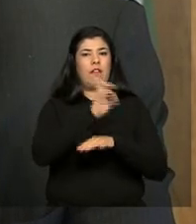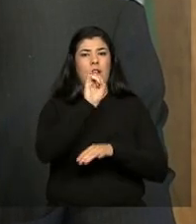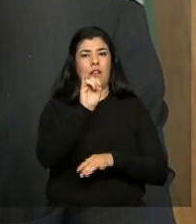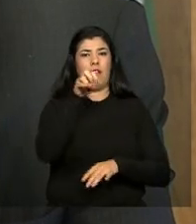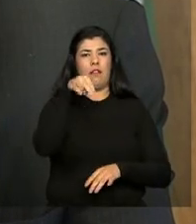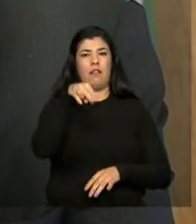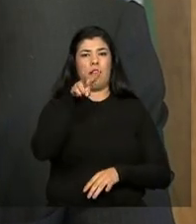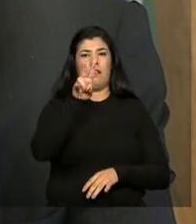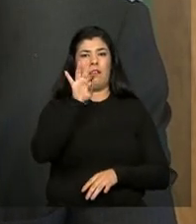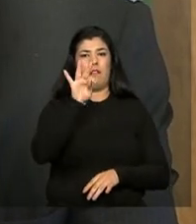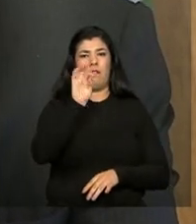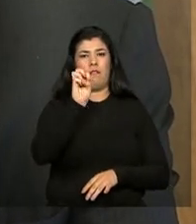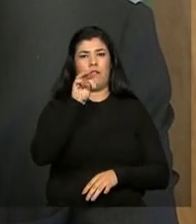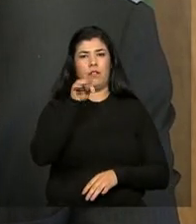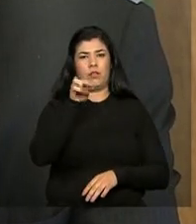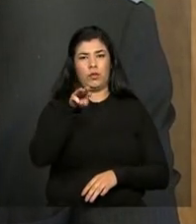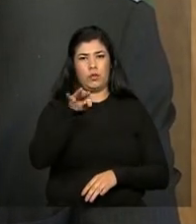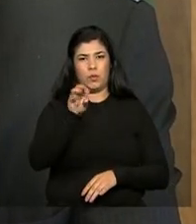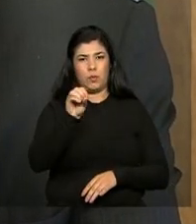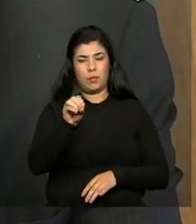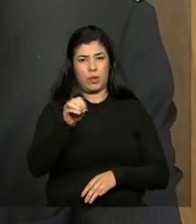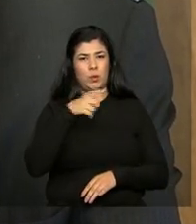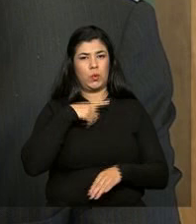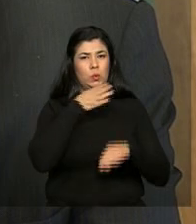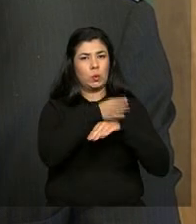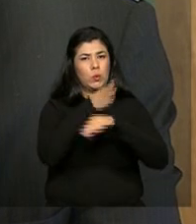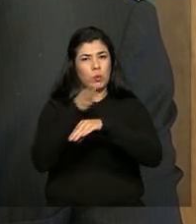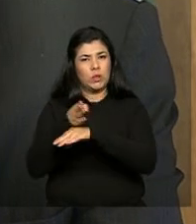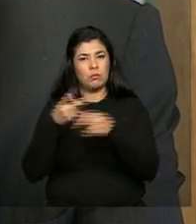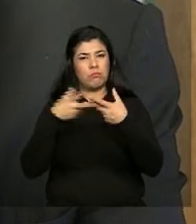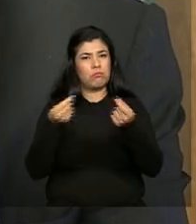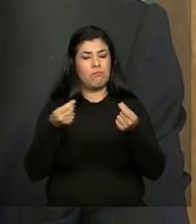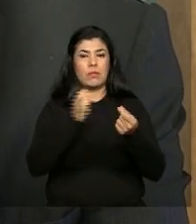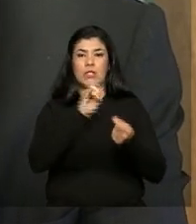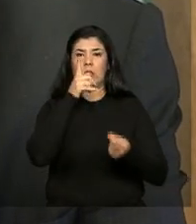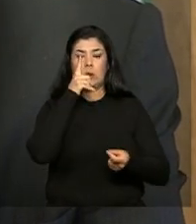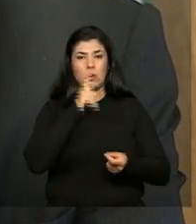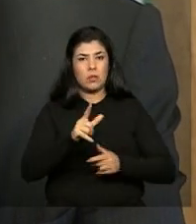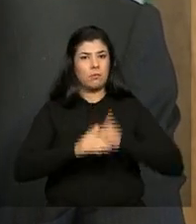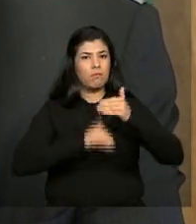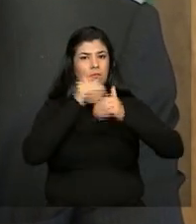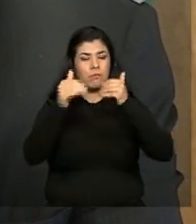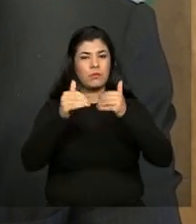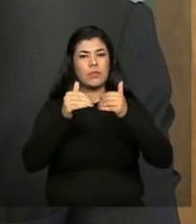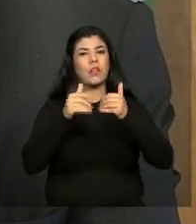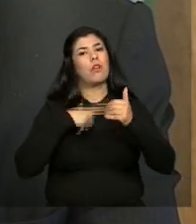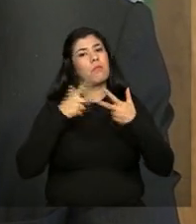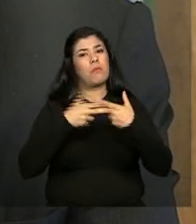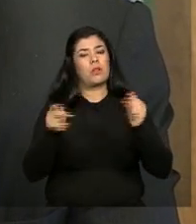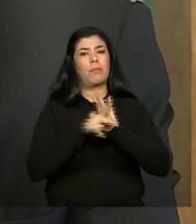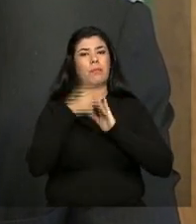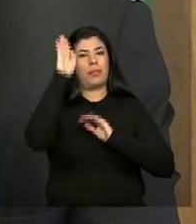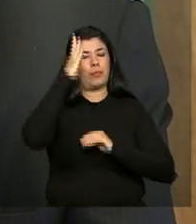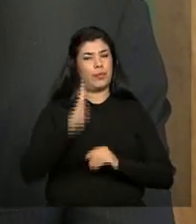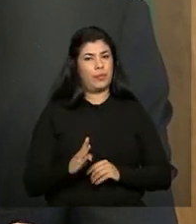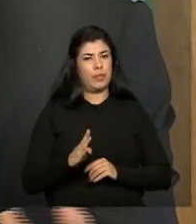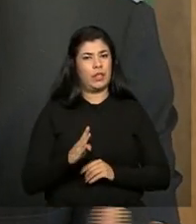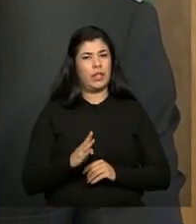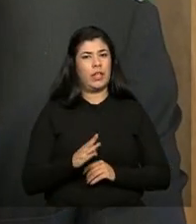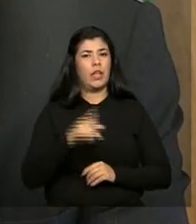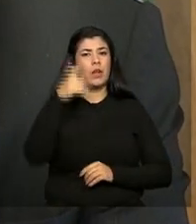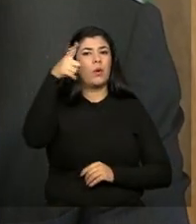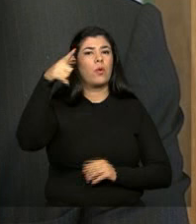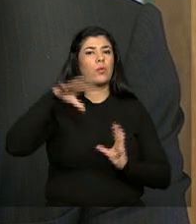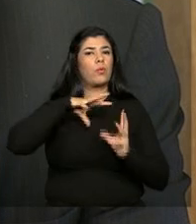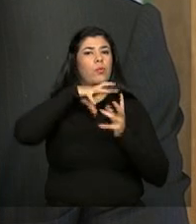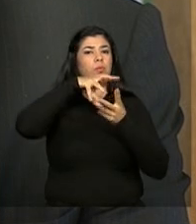grama tivemos o grau de investimento nós não atrairemos investimentos externos no Brasil e uma característica dessa da economia mundial hoje é